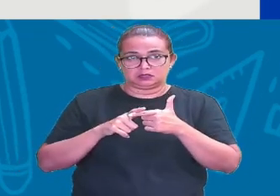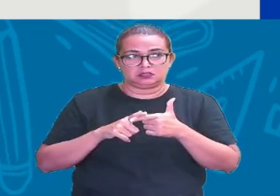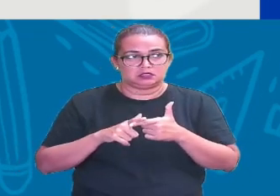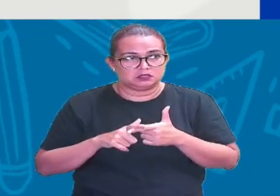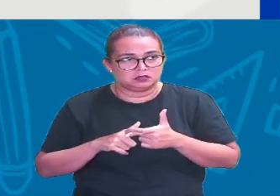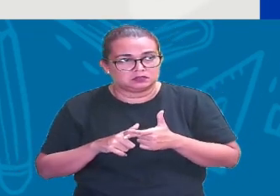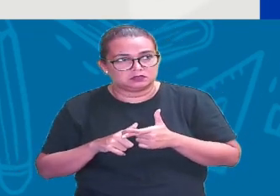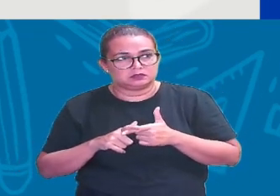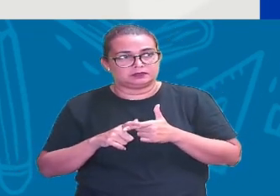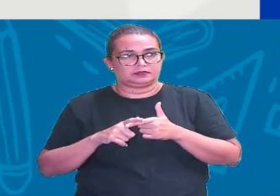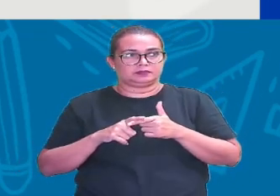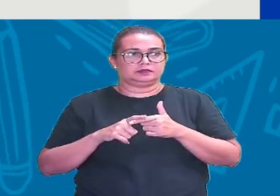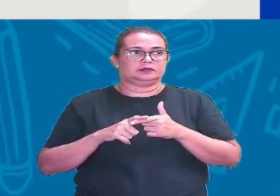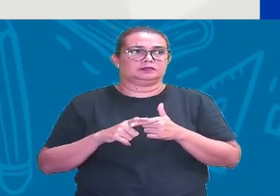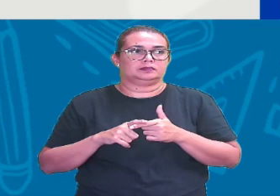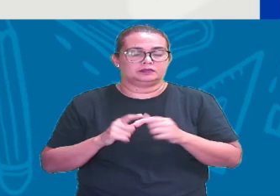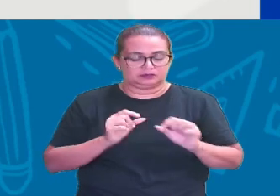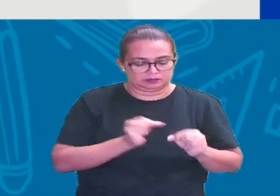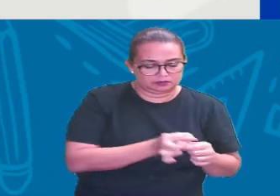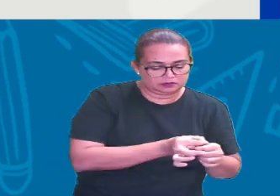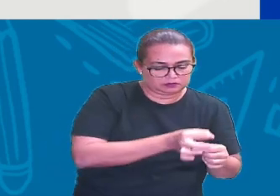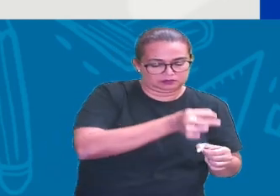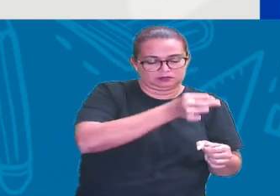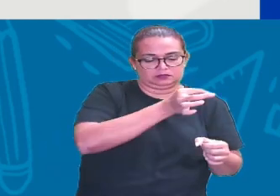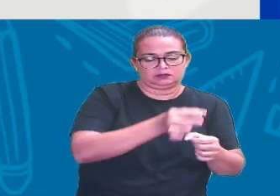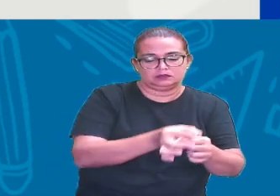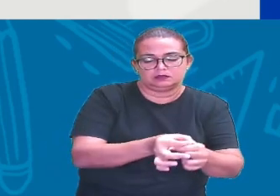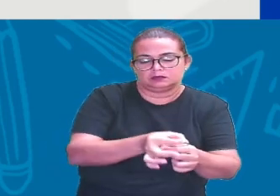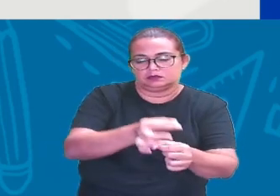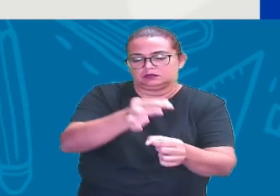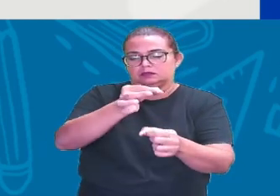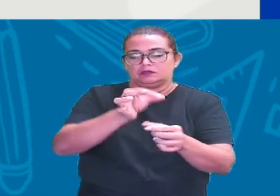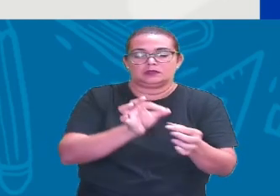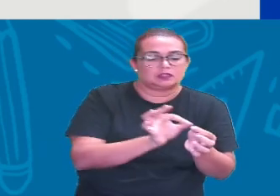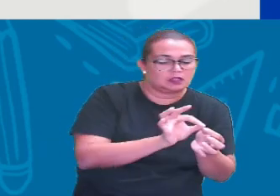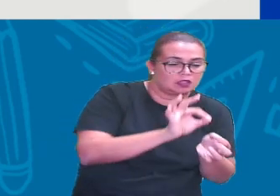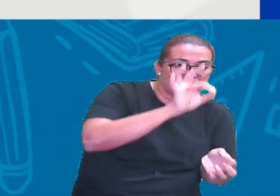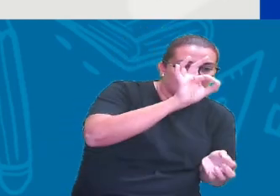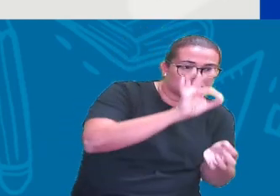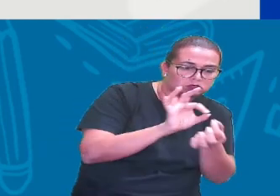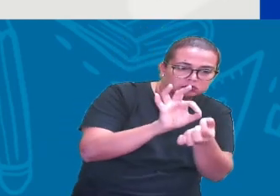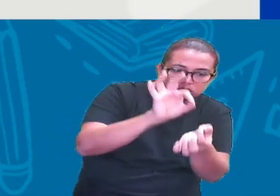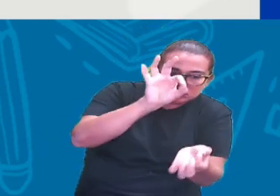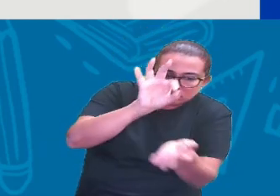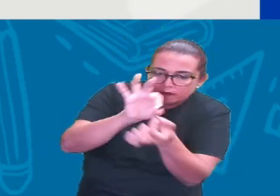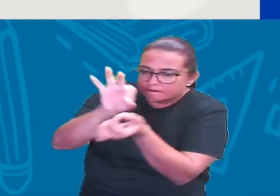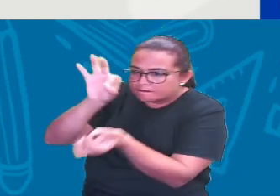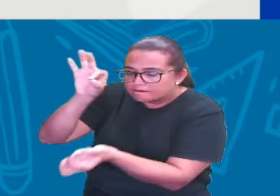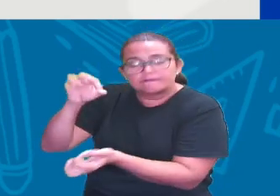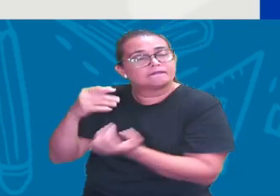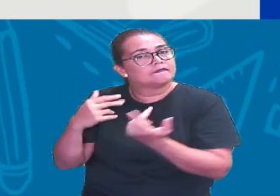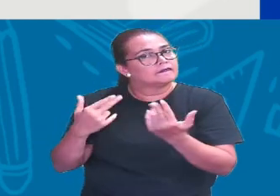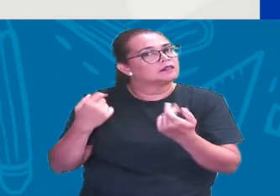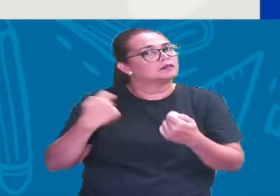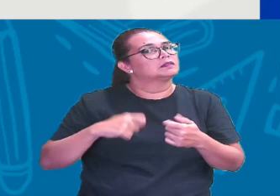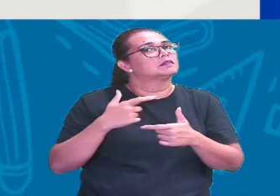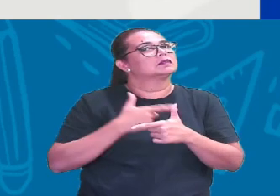Então, dividindo as pilhas em mesma altura, nós vamos ter um